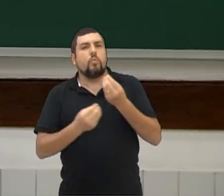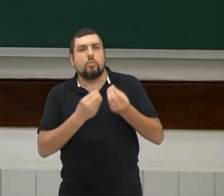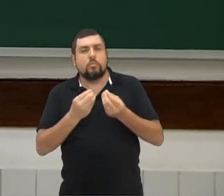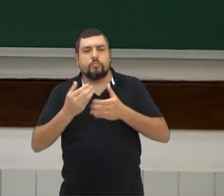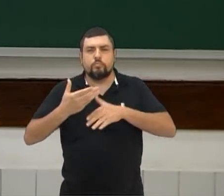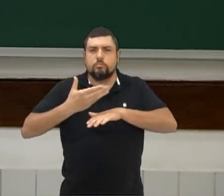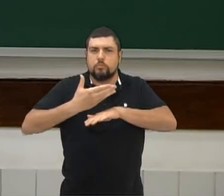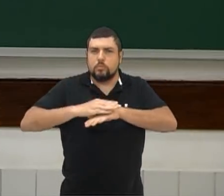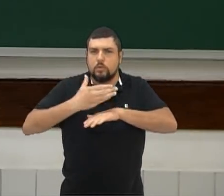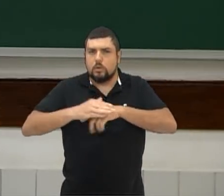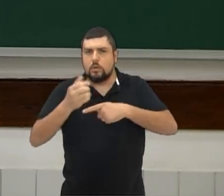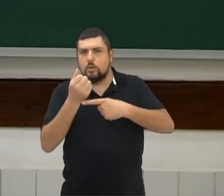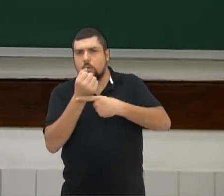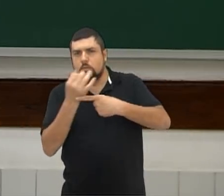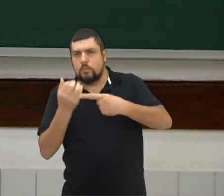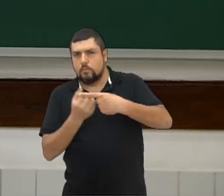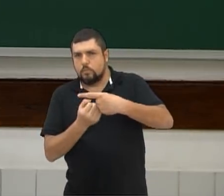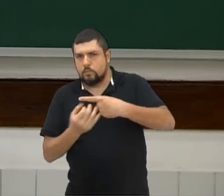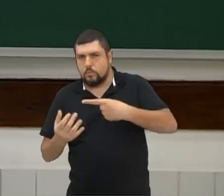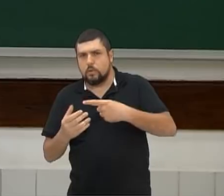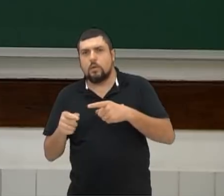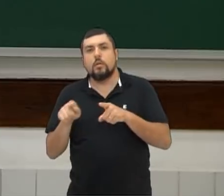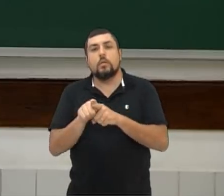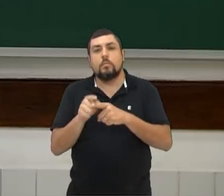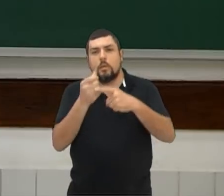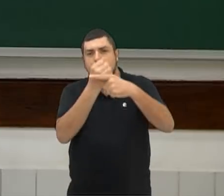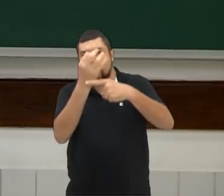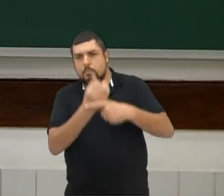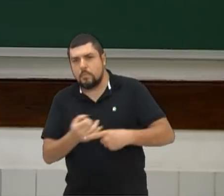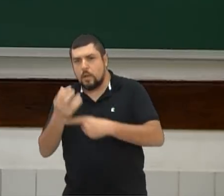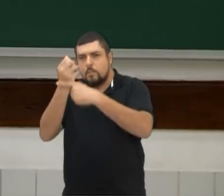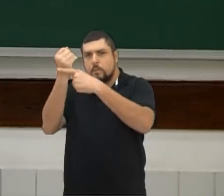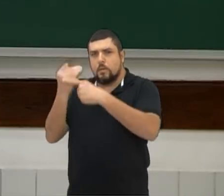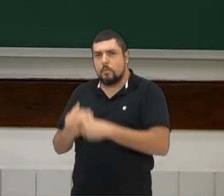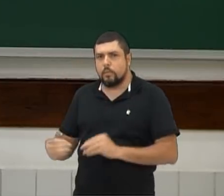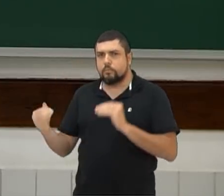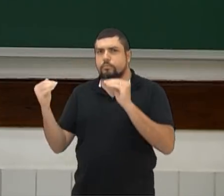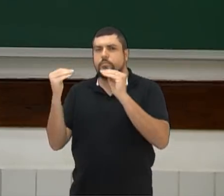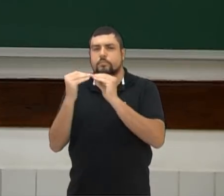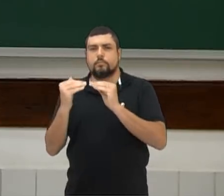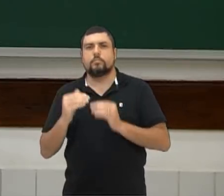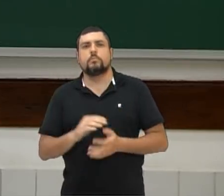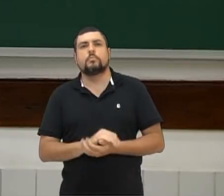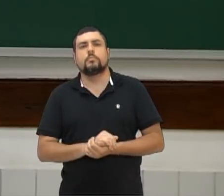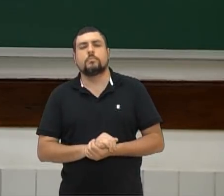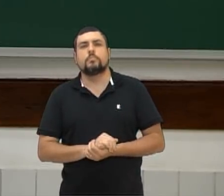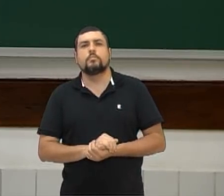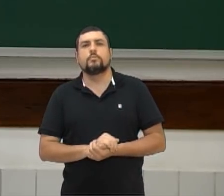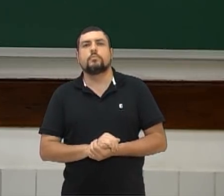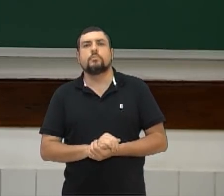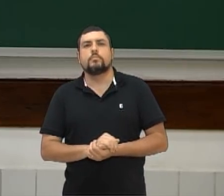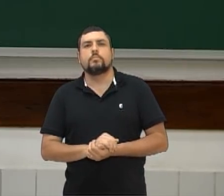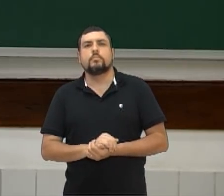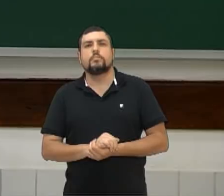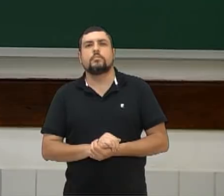razão e proporção. Então essa vai ser a primeira parte, que ela tem bastante assunto aí para a gente trabalhar, tá?